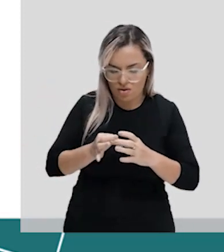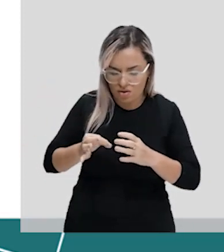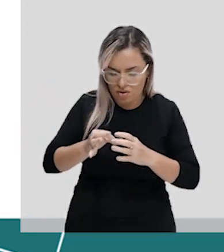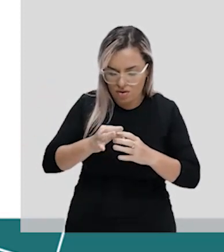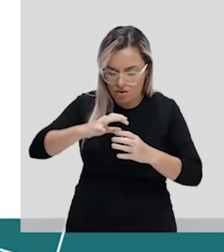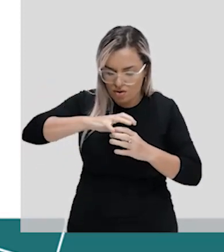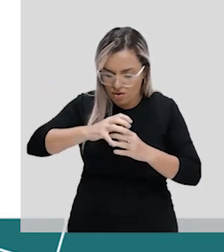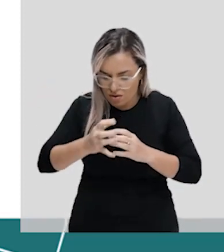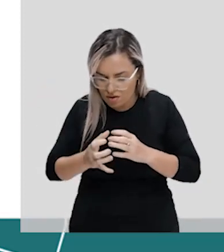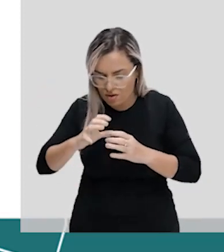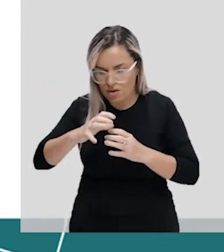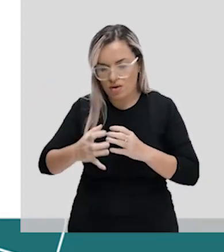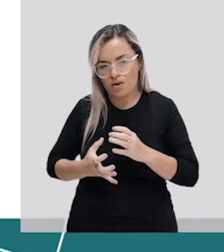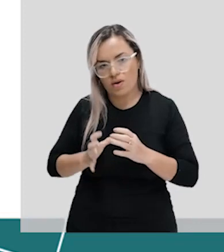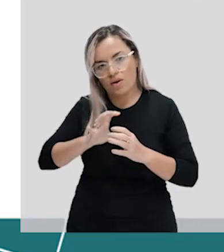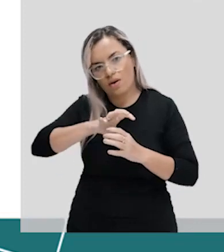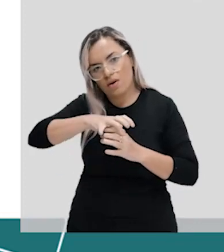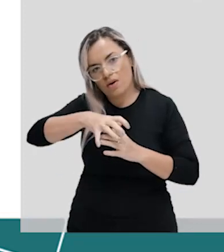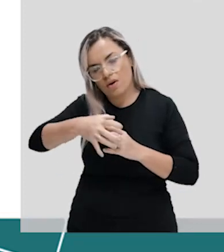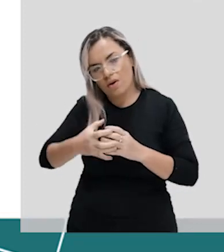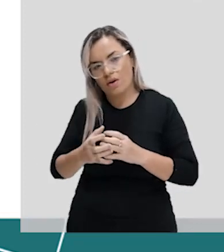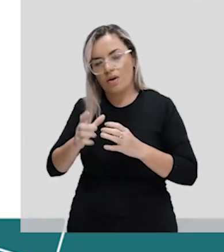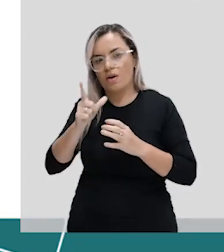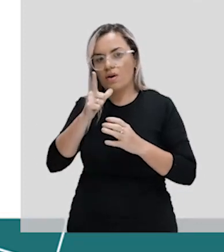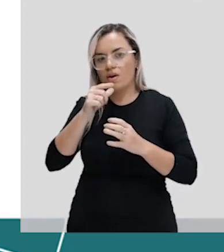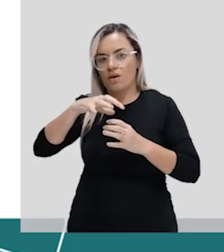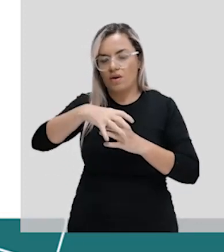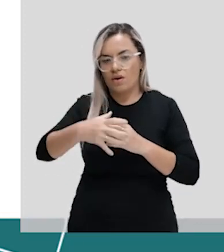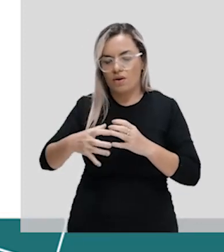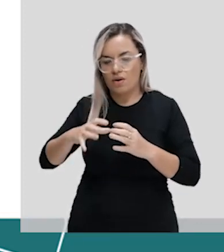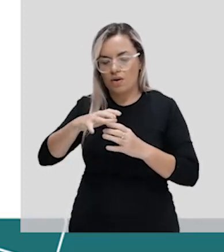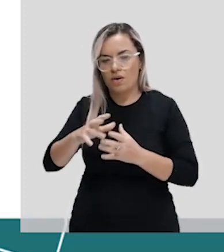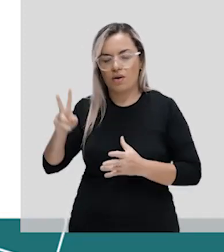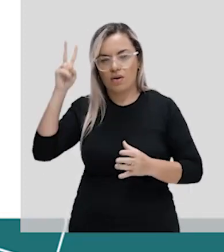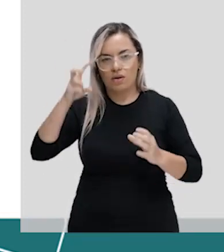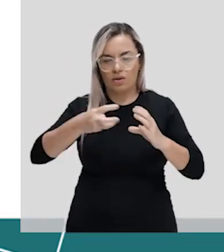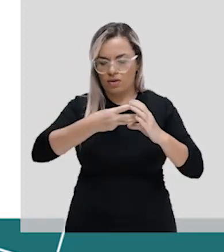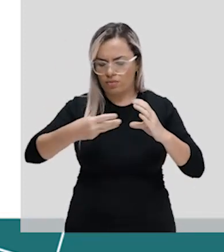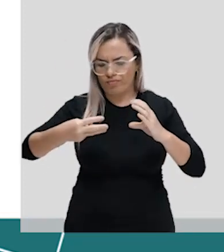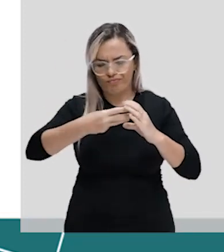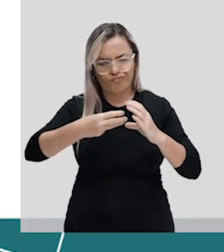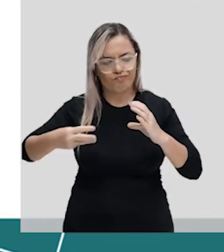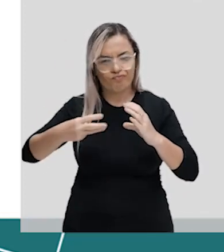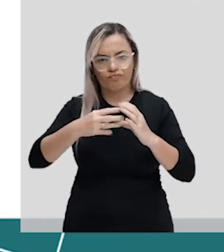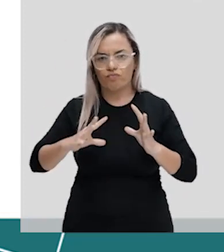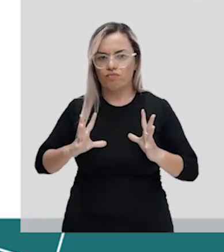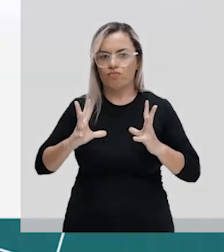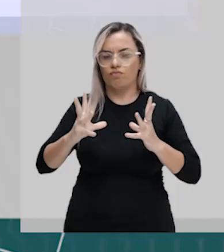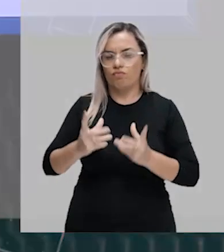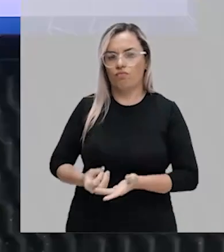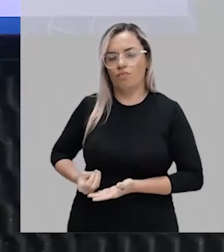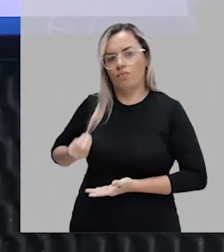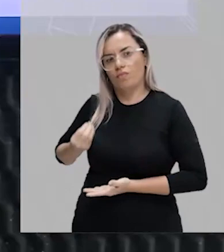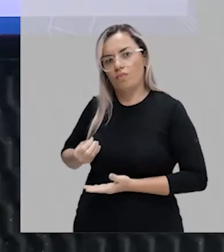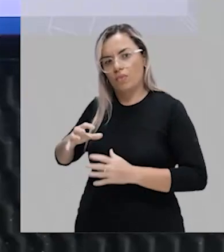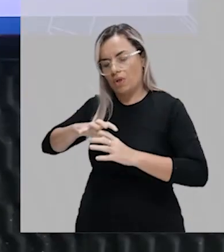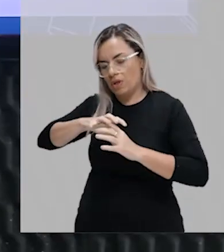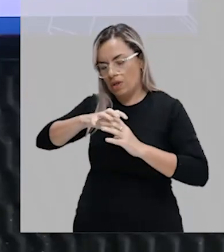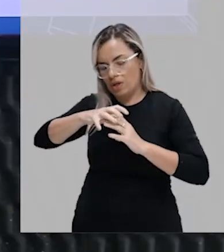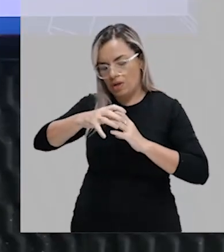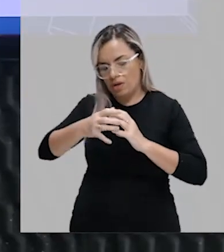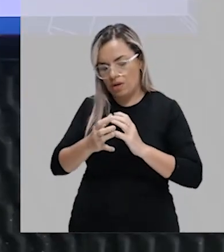uma membrana, tá? Vamos lembrar que a célula de todos os seres vivos, toda célula, ela tem ali a membrana